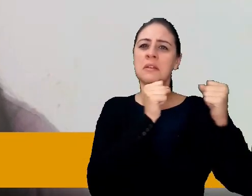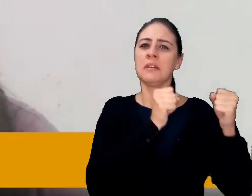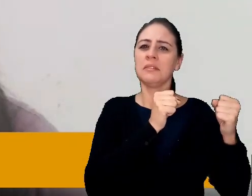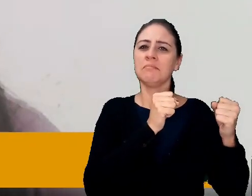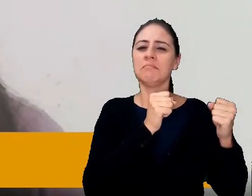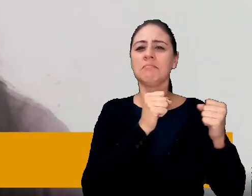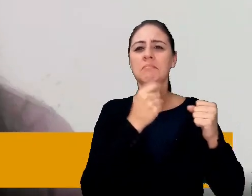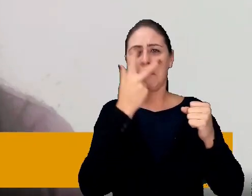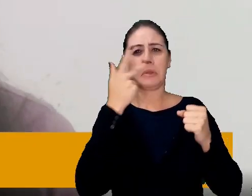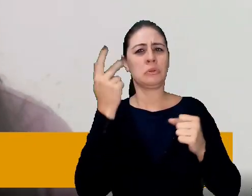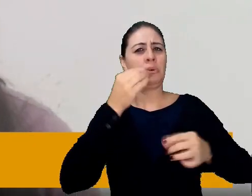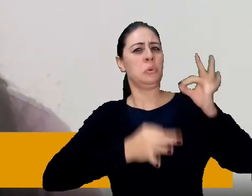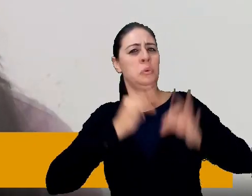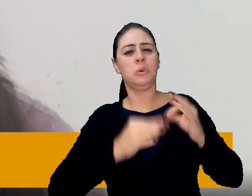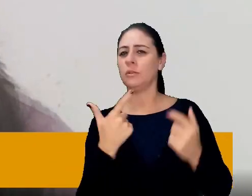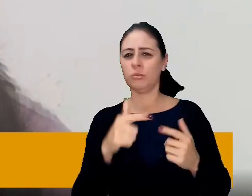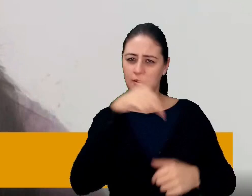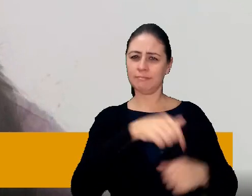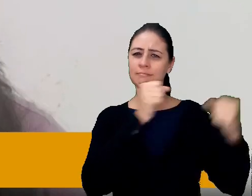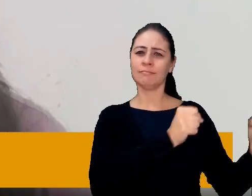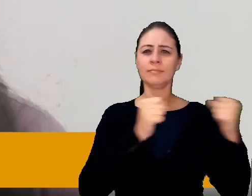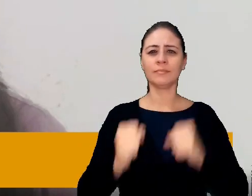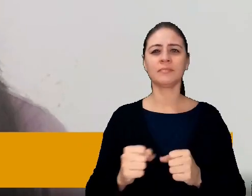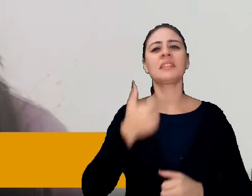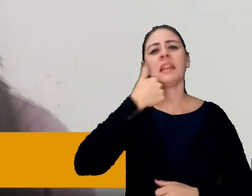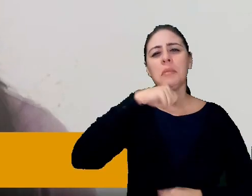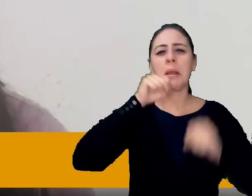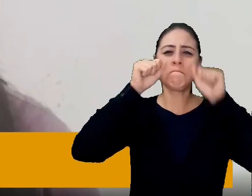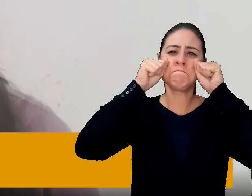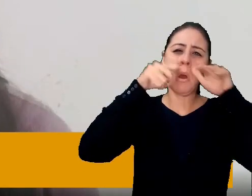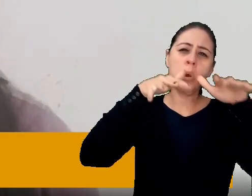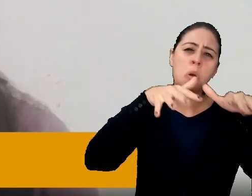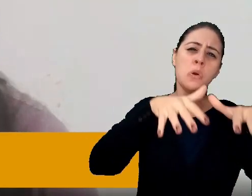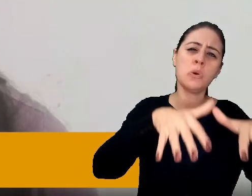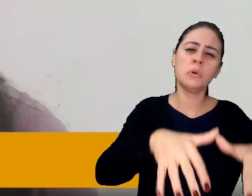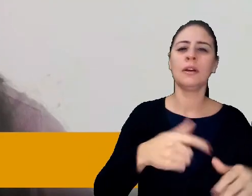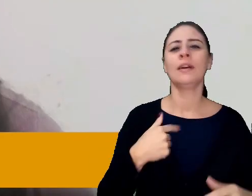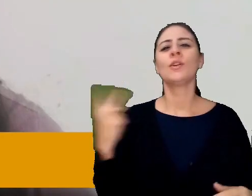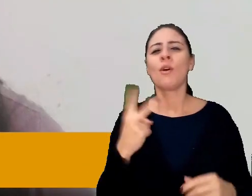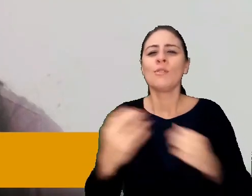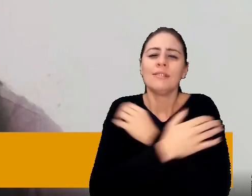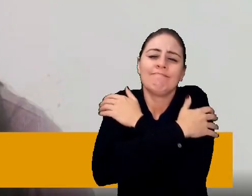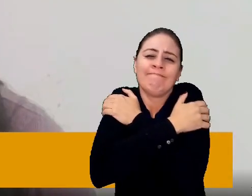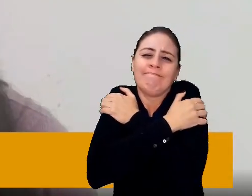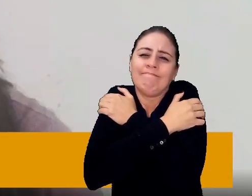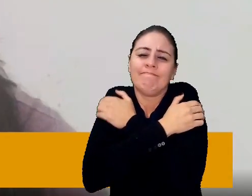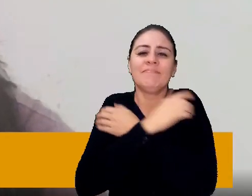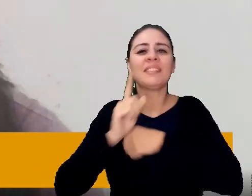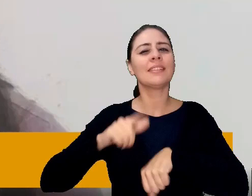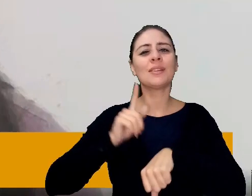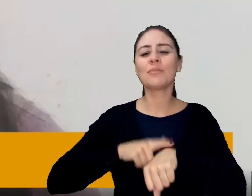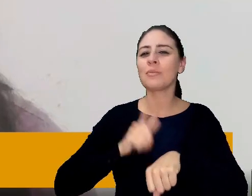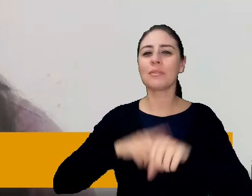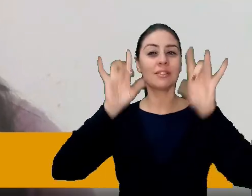vai te julgar. Aí ela desabou a chorar, eu abracei ela e foi um momento assim bem